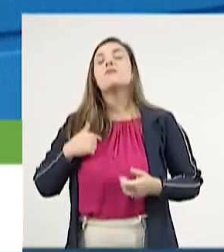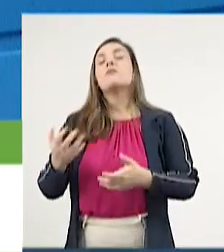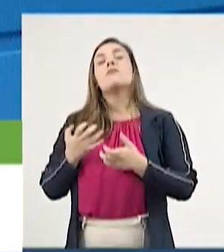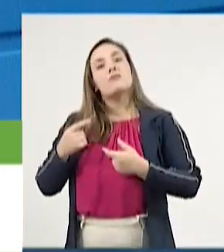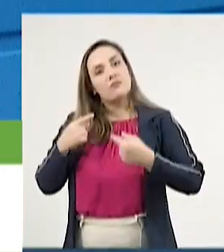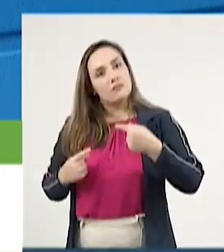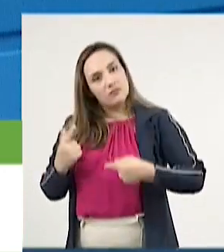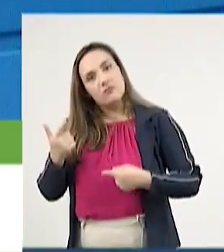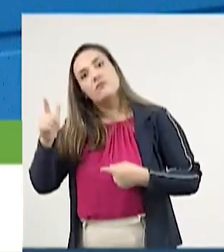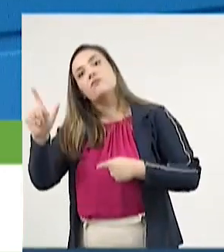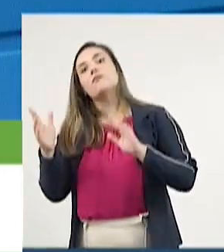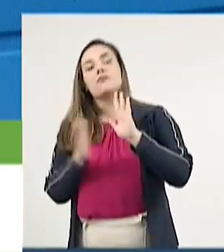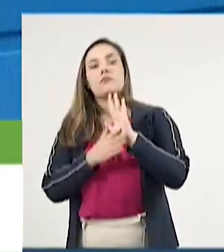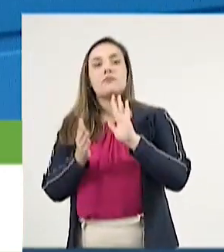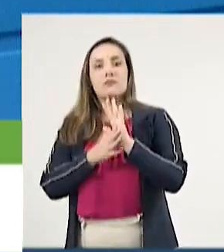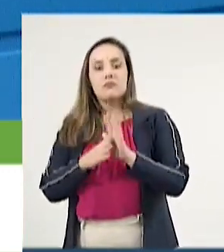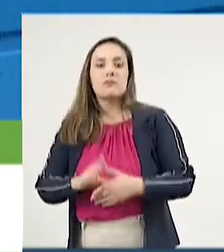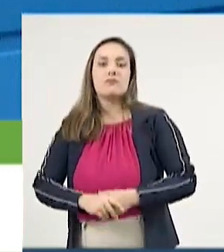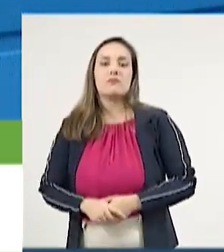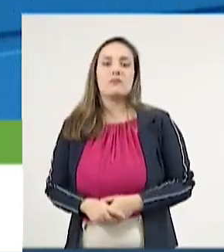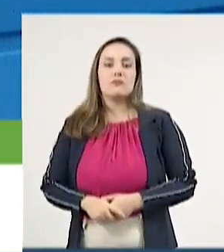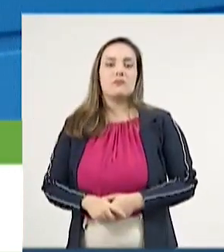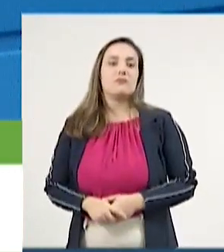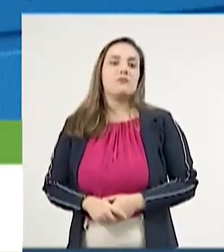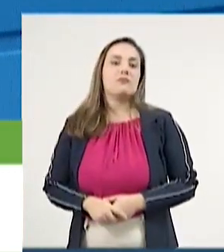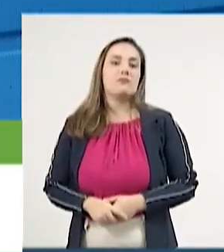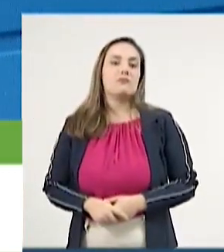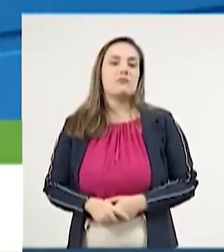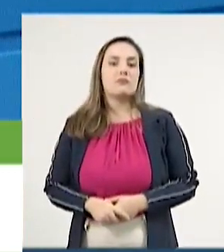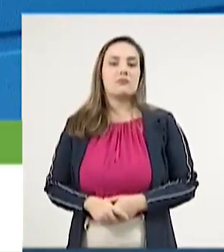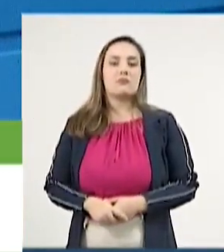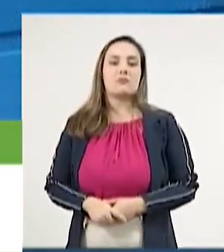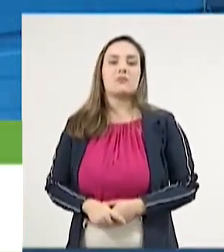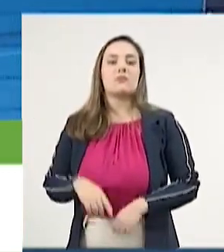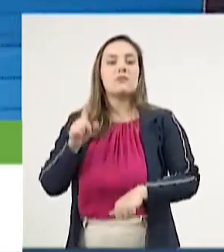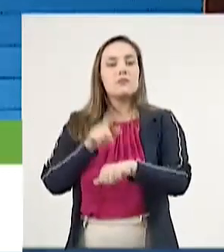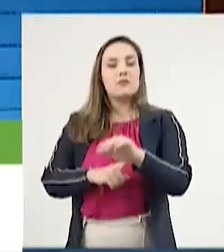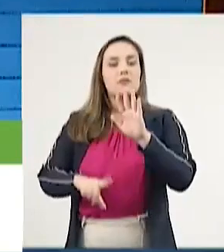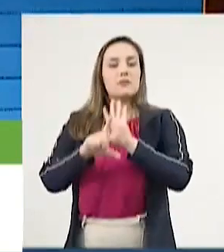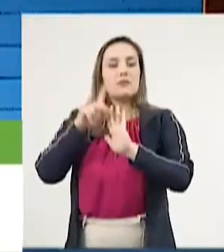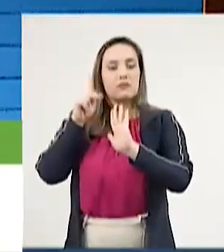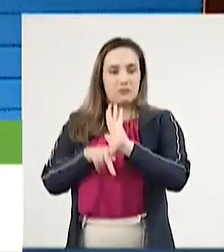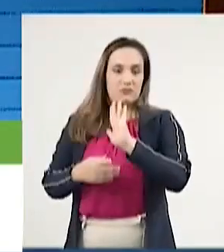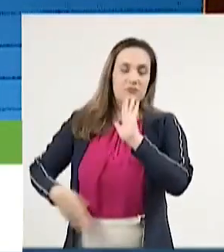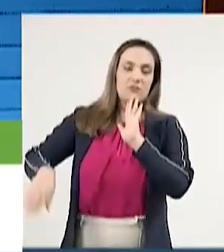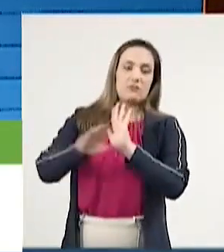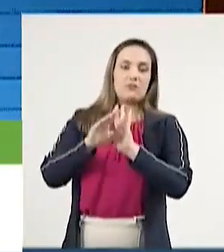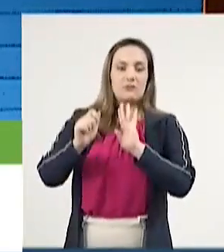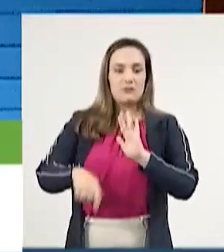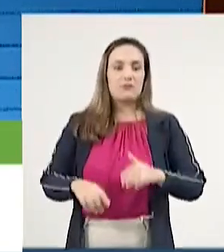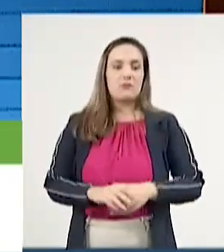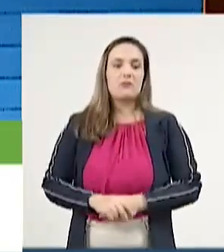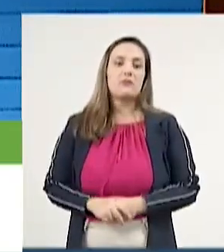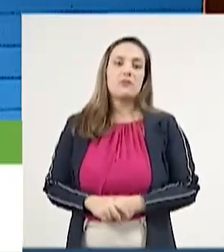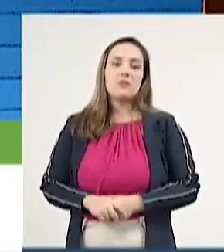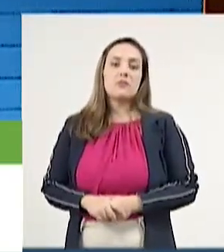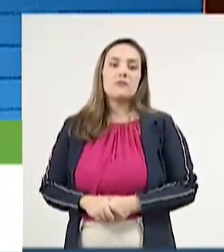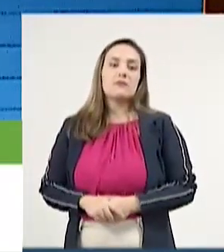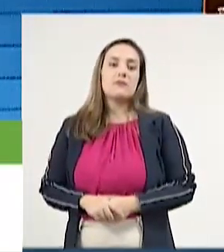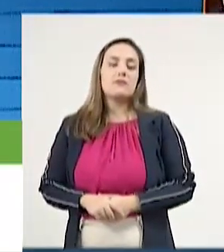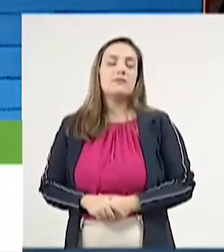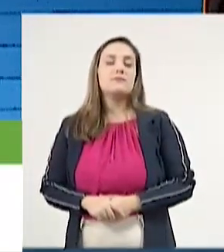discutir uma outra proposta quando o projeto de lei chegar aqui nessa casa. Então,